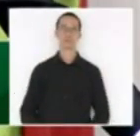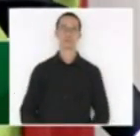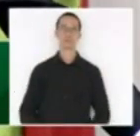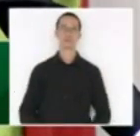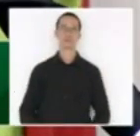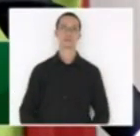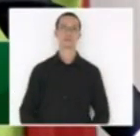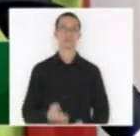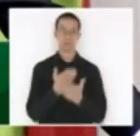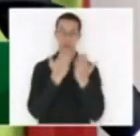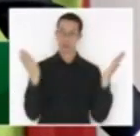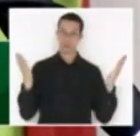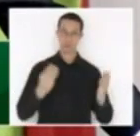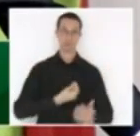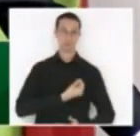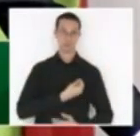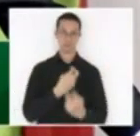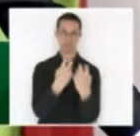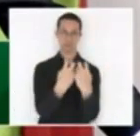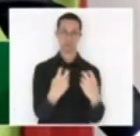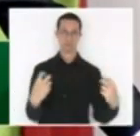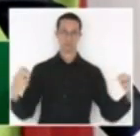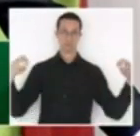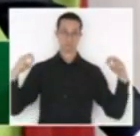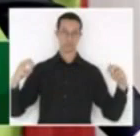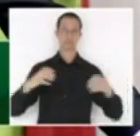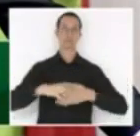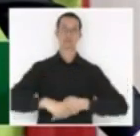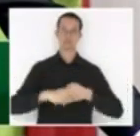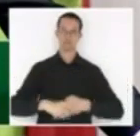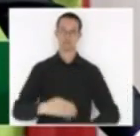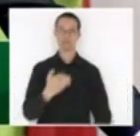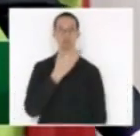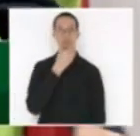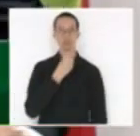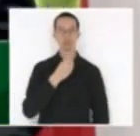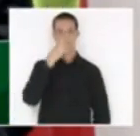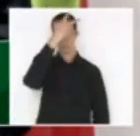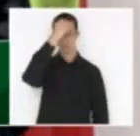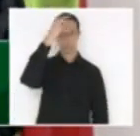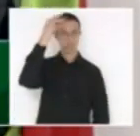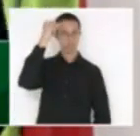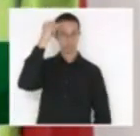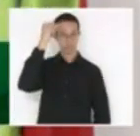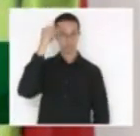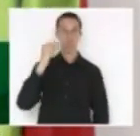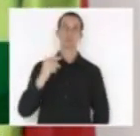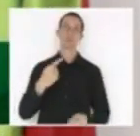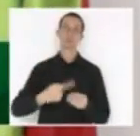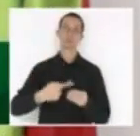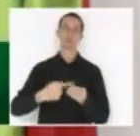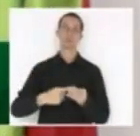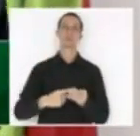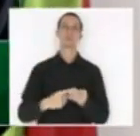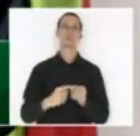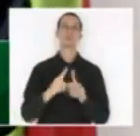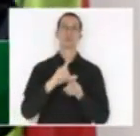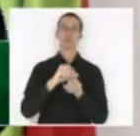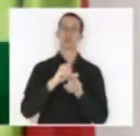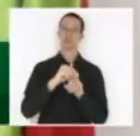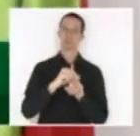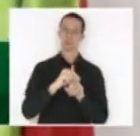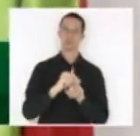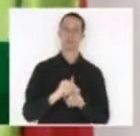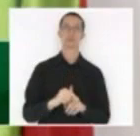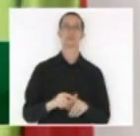na galeria da Assembleia, cumprimentar o prefeito de Guaramirim, o Chiodini, em nome dele todas as autoridades que nos visitam aqui